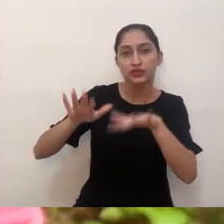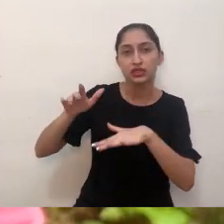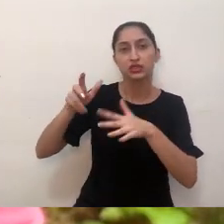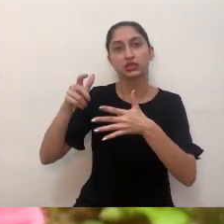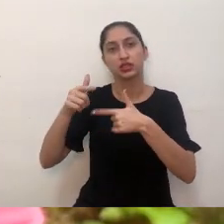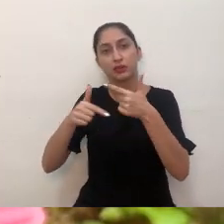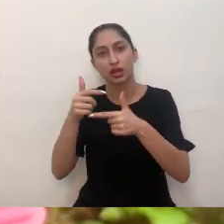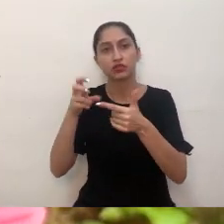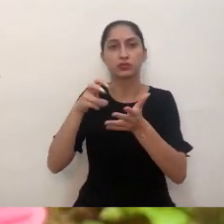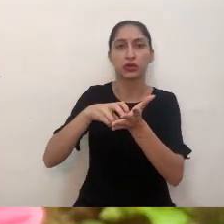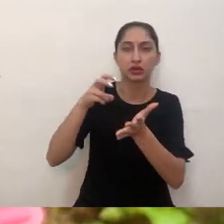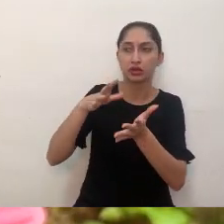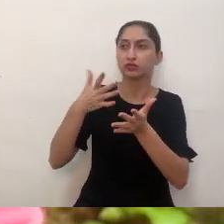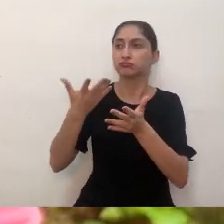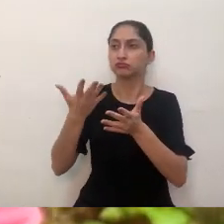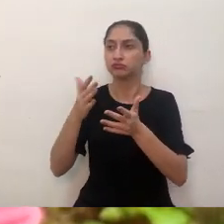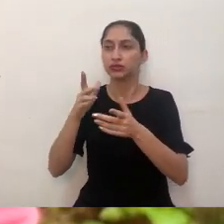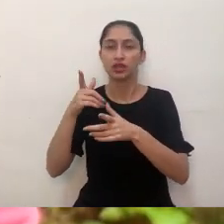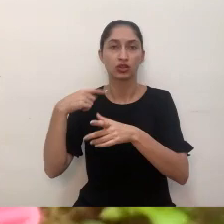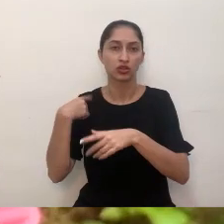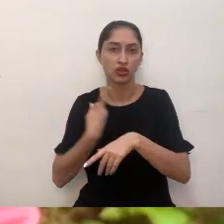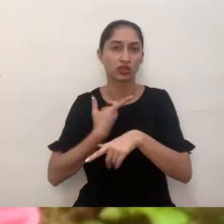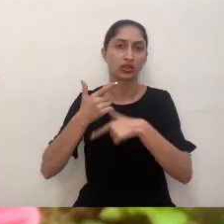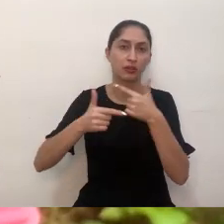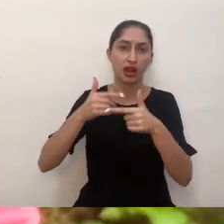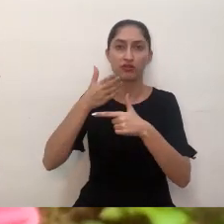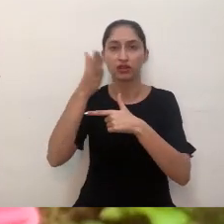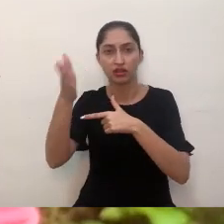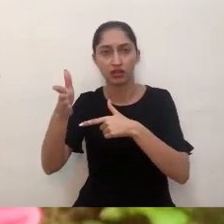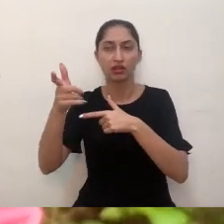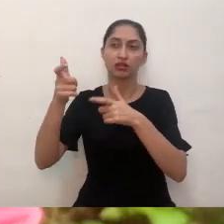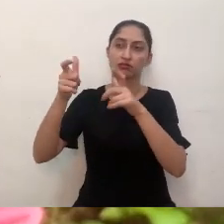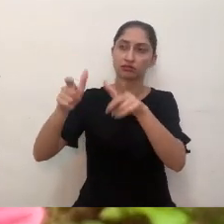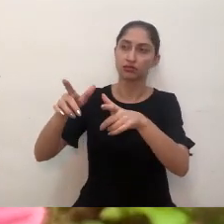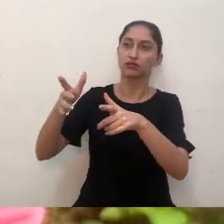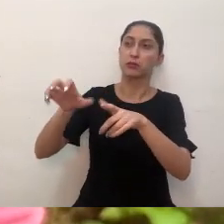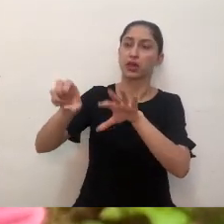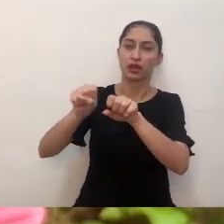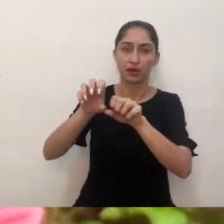assim, né? Era com enxada, carombé,